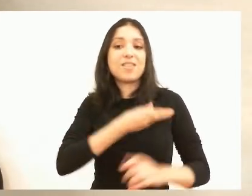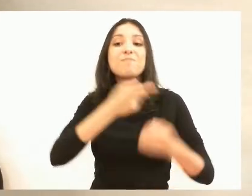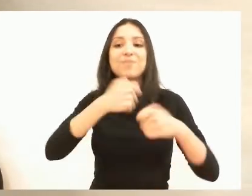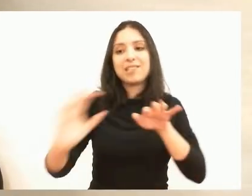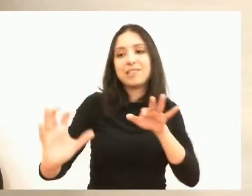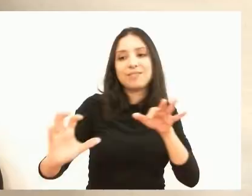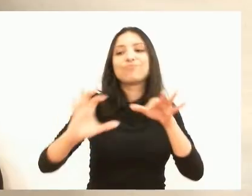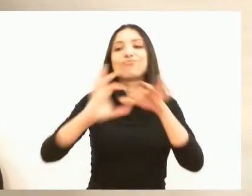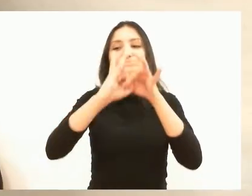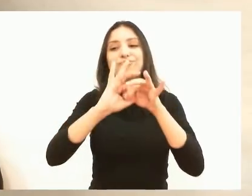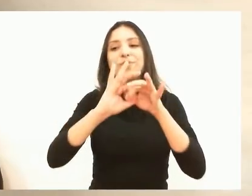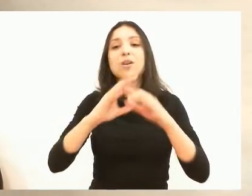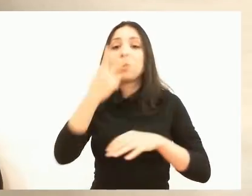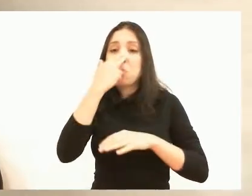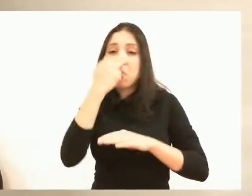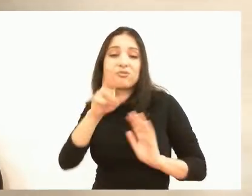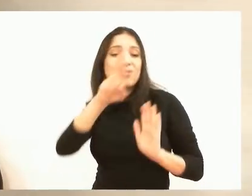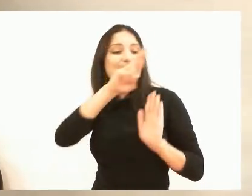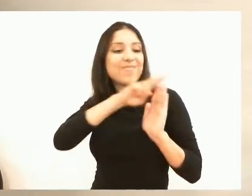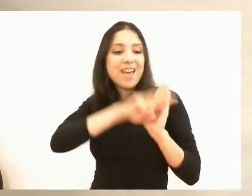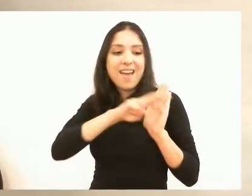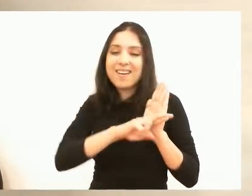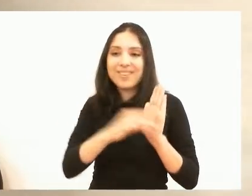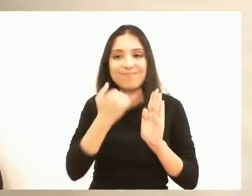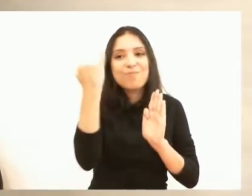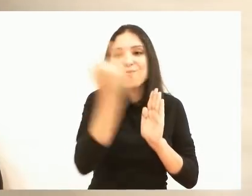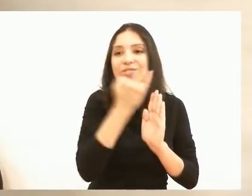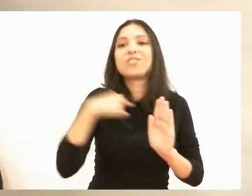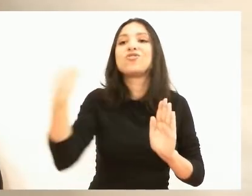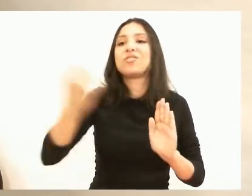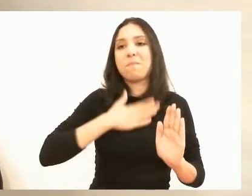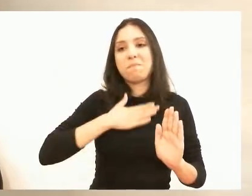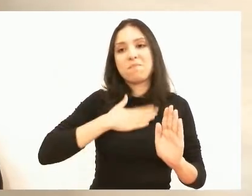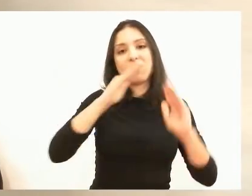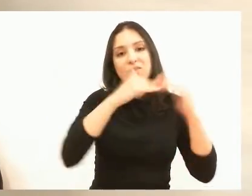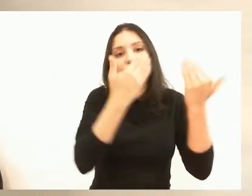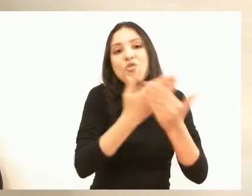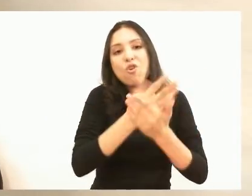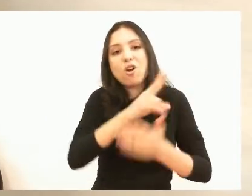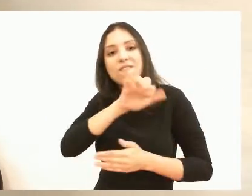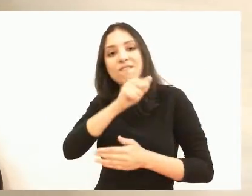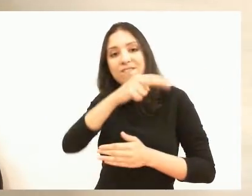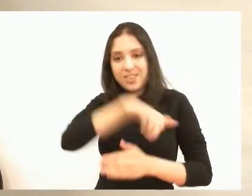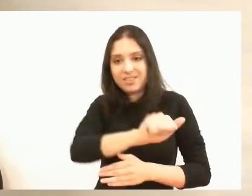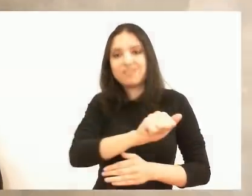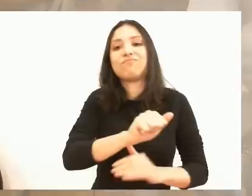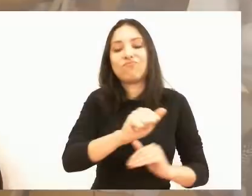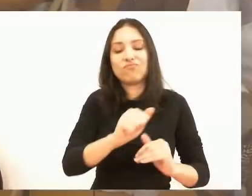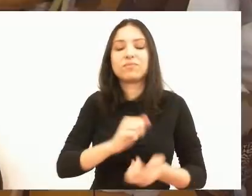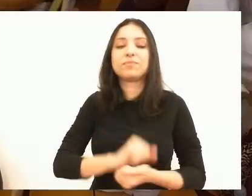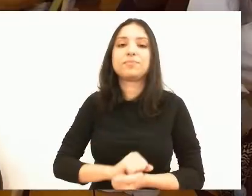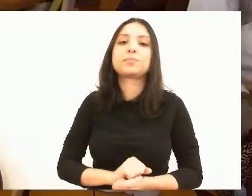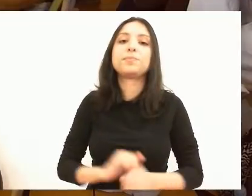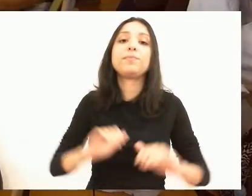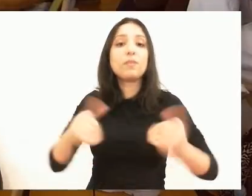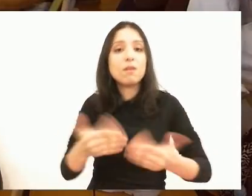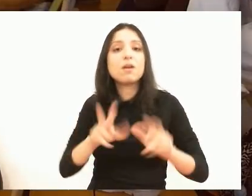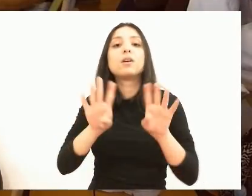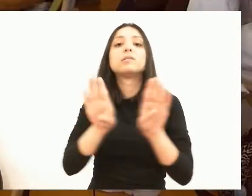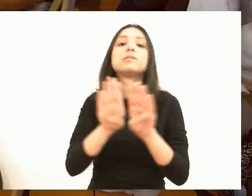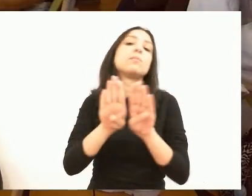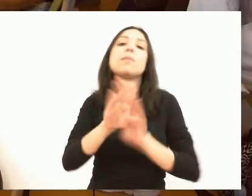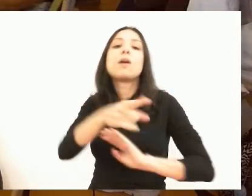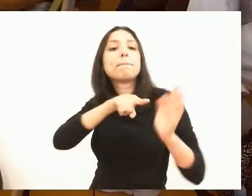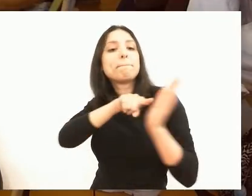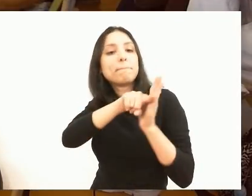escola viana já então isso já fica muito implícito aqui na minha fala essa pesquisa